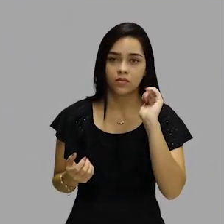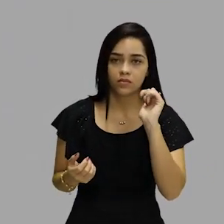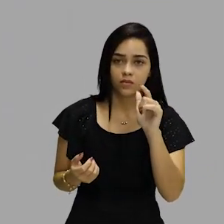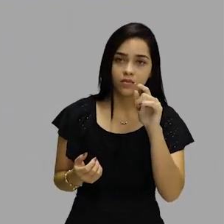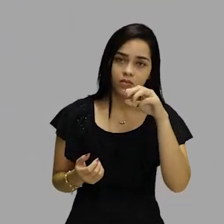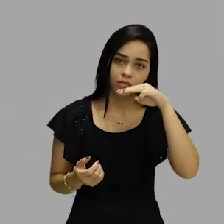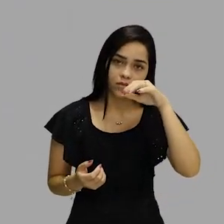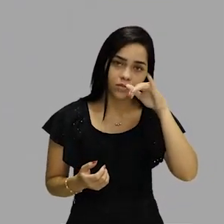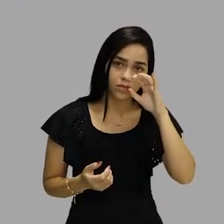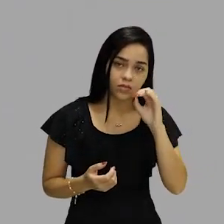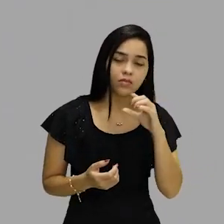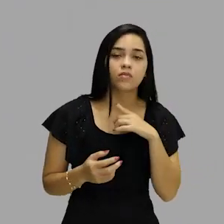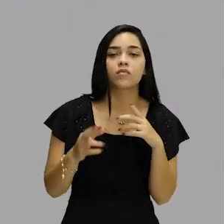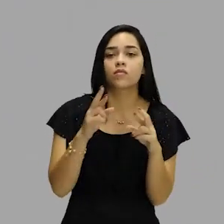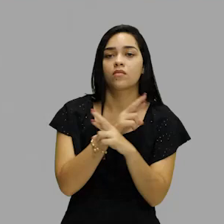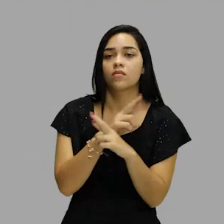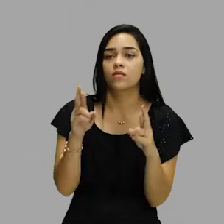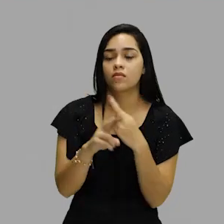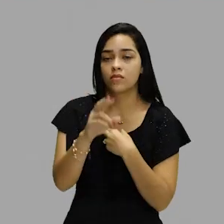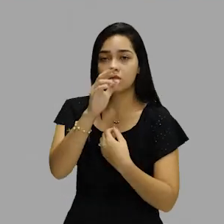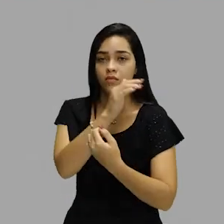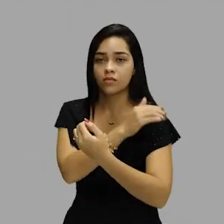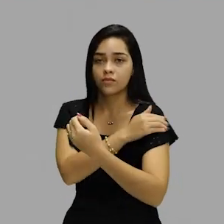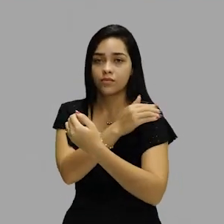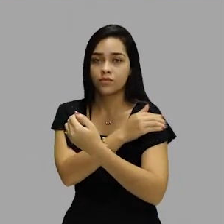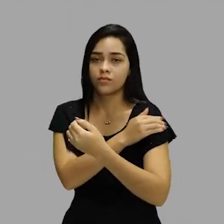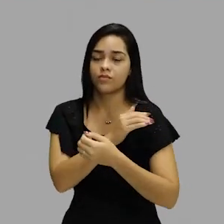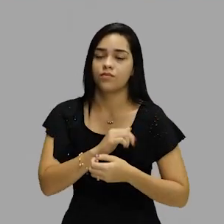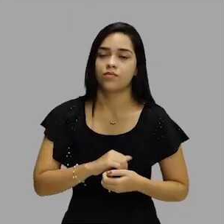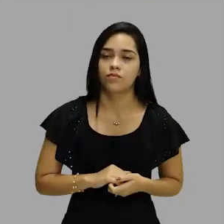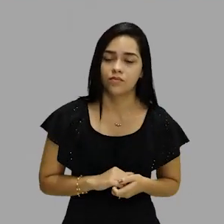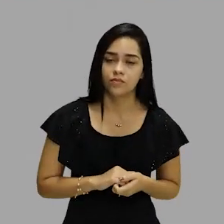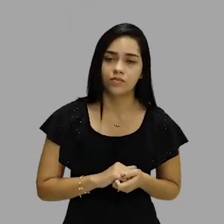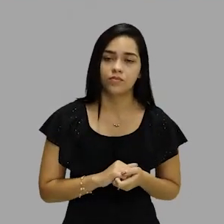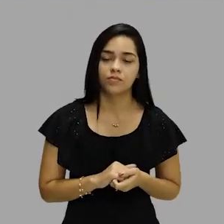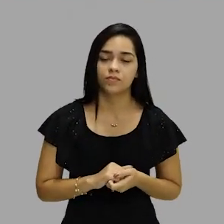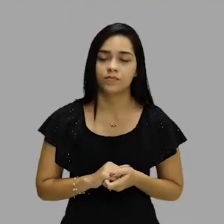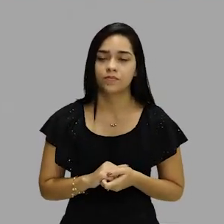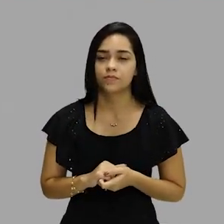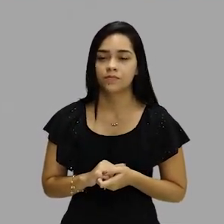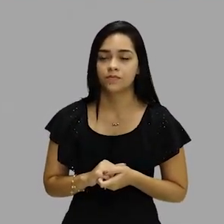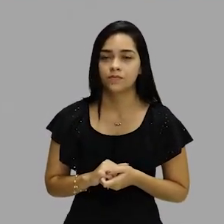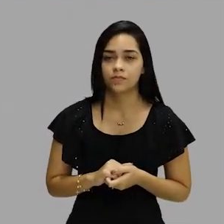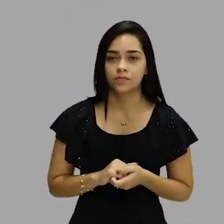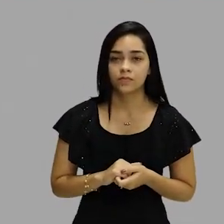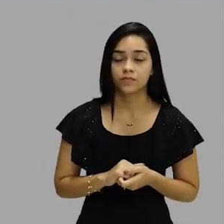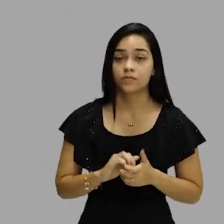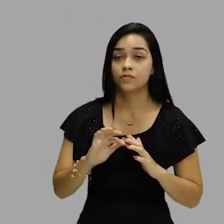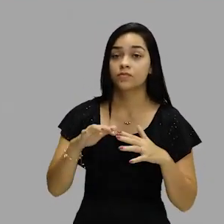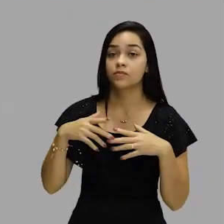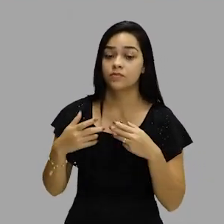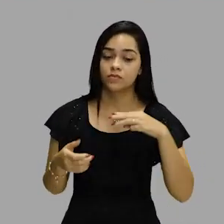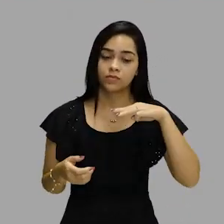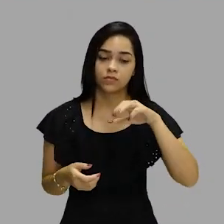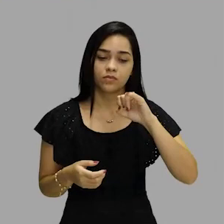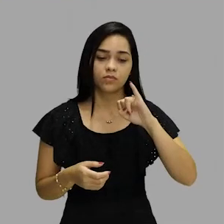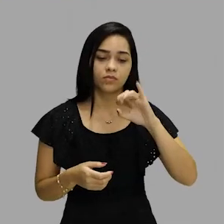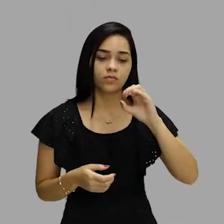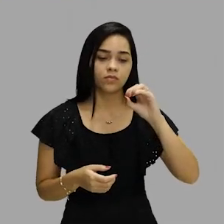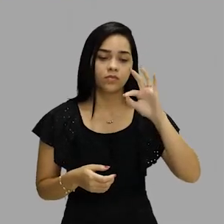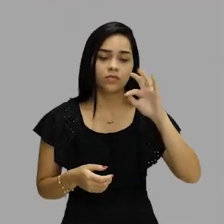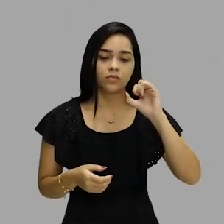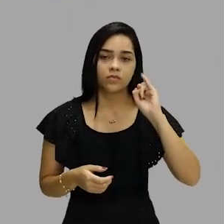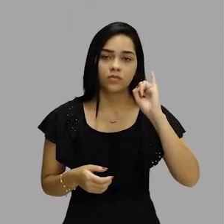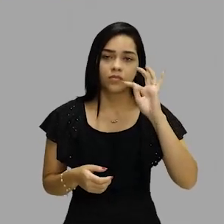mio tem a ver com músculo, ok? Mio tem a ver com músculo. Então, miofibrilas são